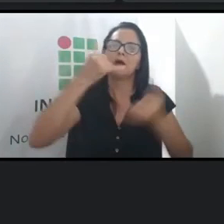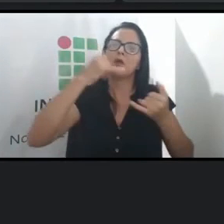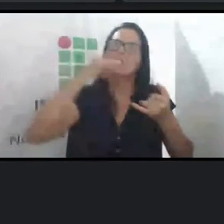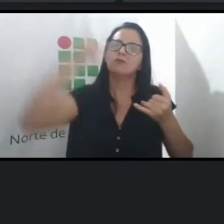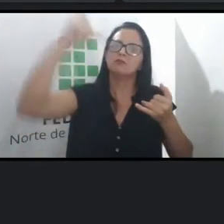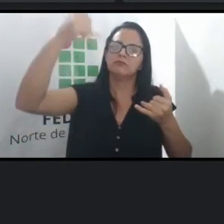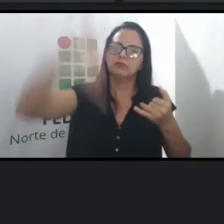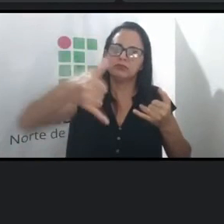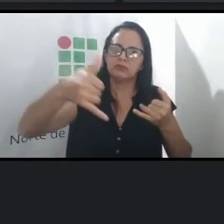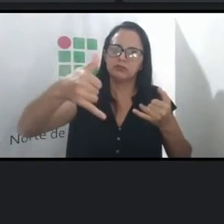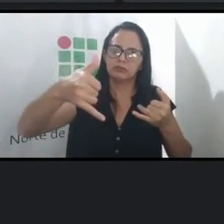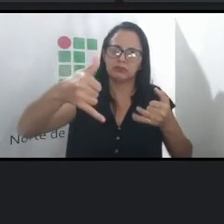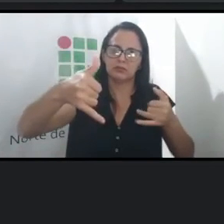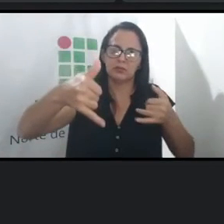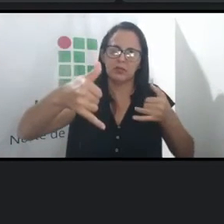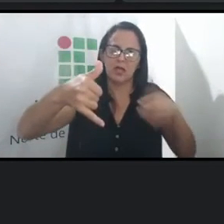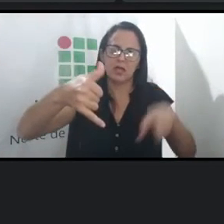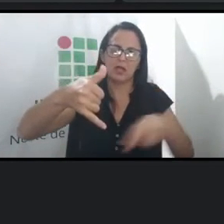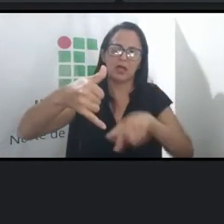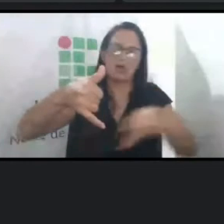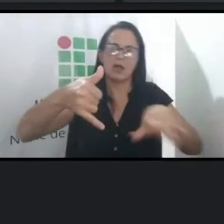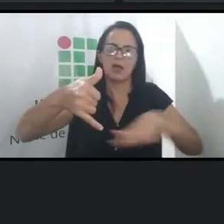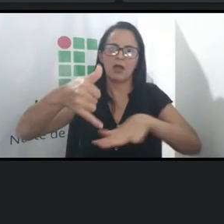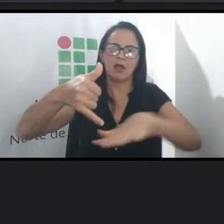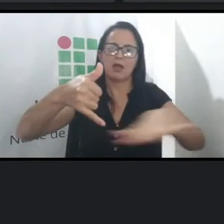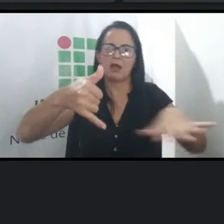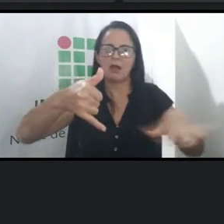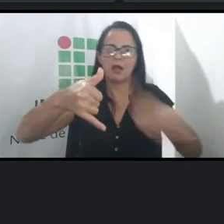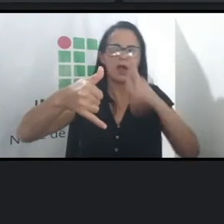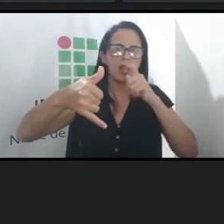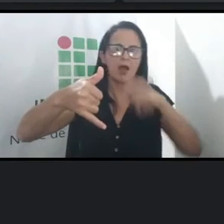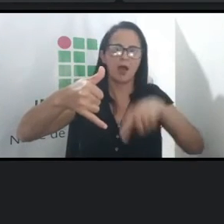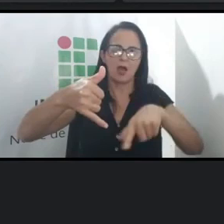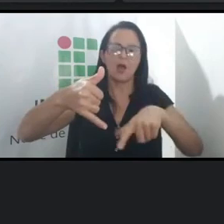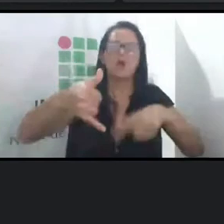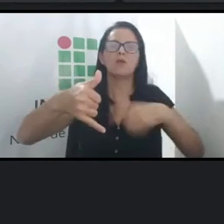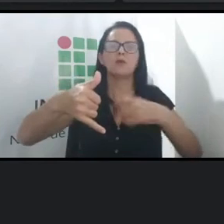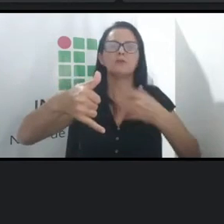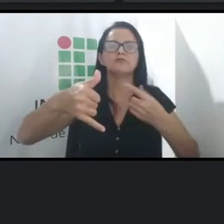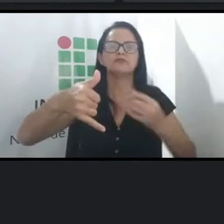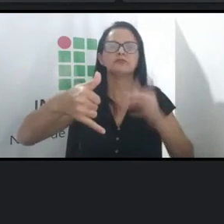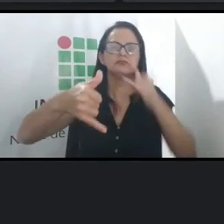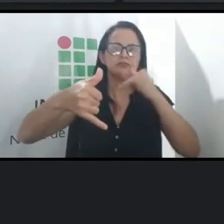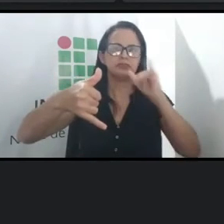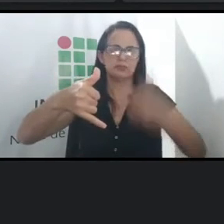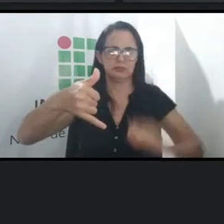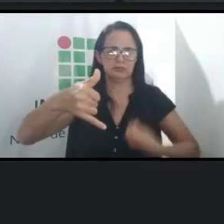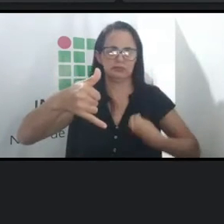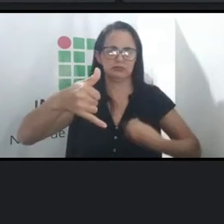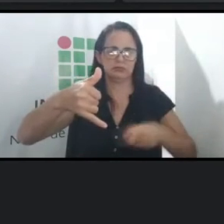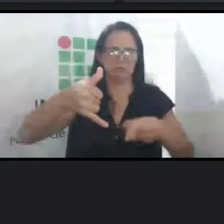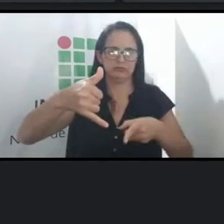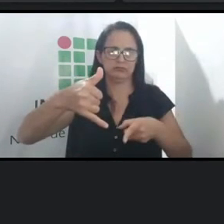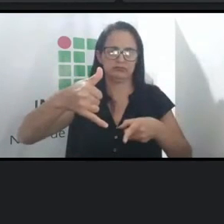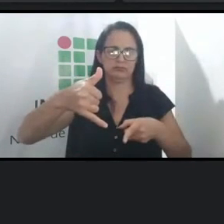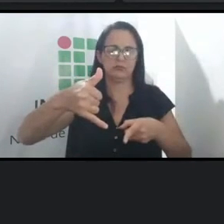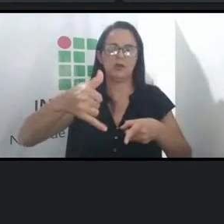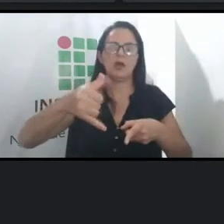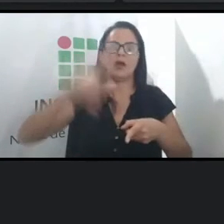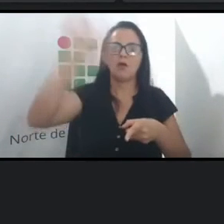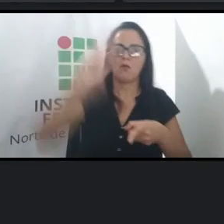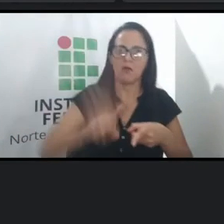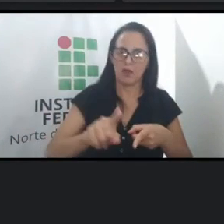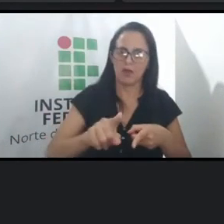eletricidade, ou seja, vai eletrizar a área a qual ou o raio caiu, ou a área onde o fio